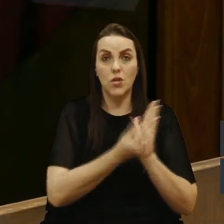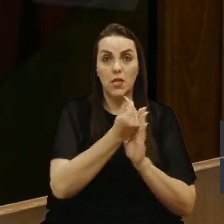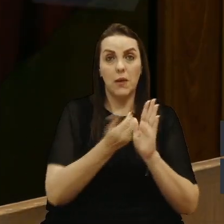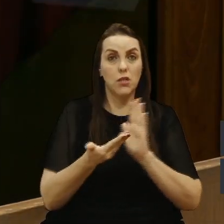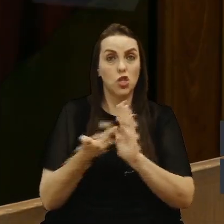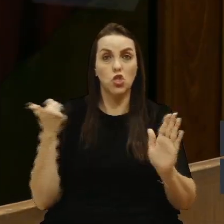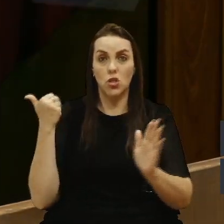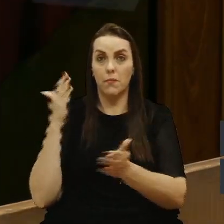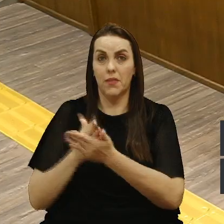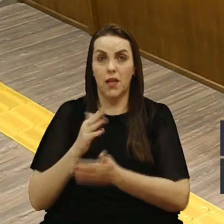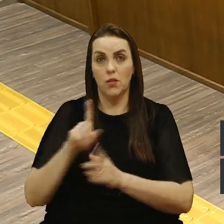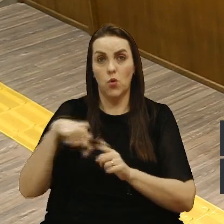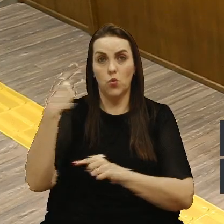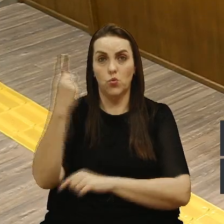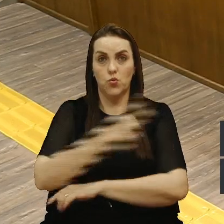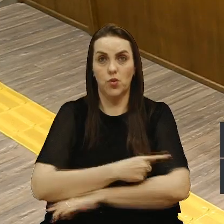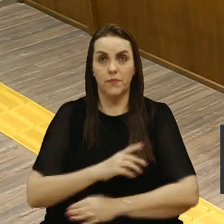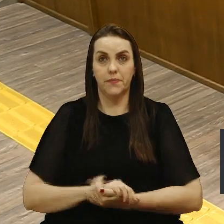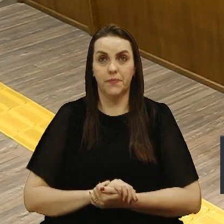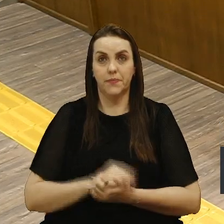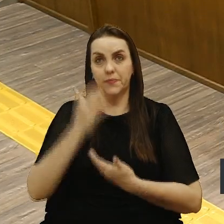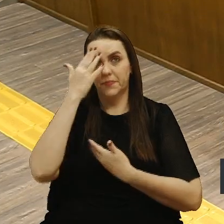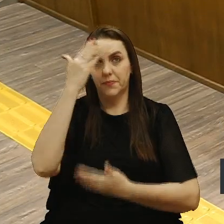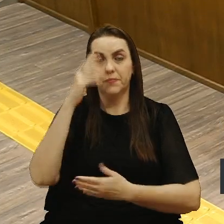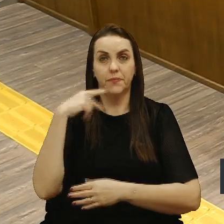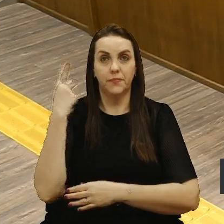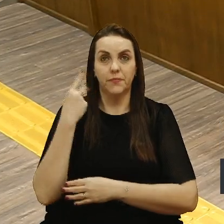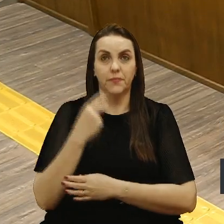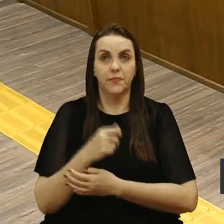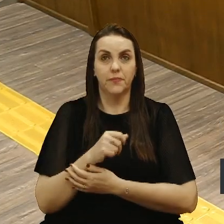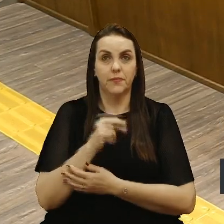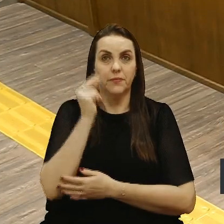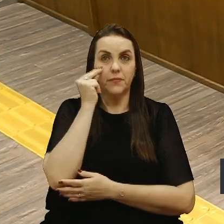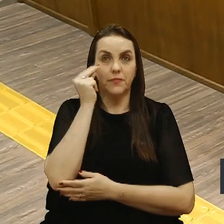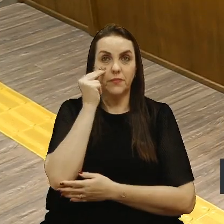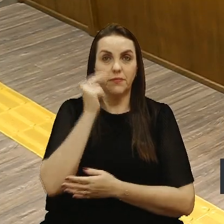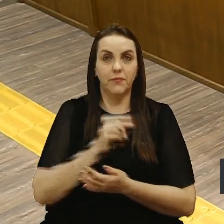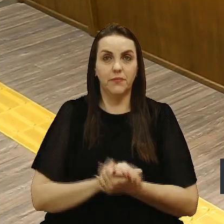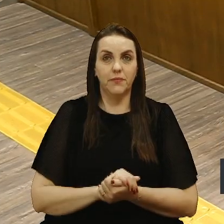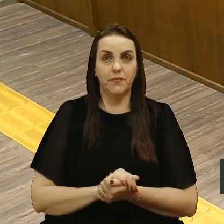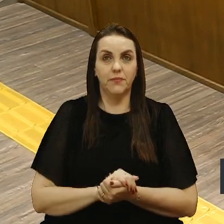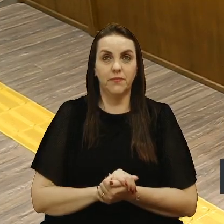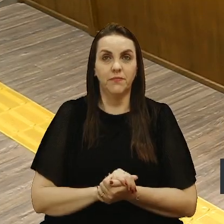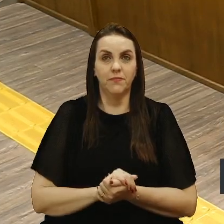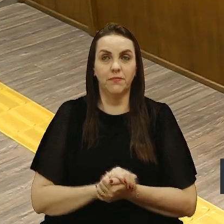metade. Obrigado, vereador Cláudio Libardi. Encerrada a discussão.